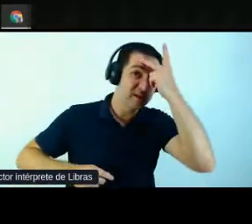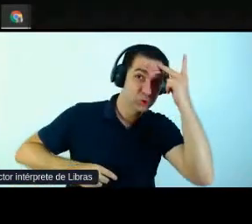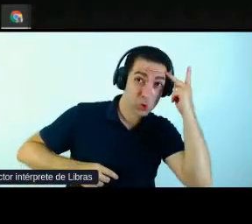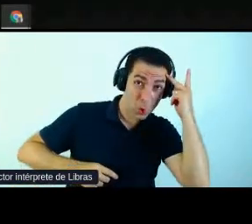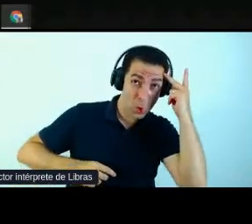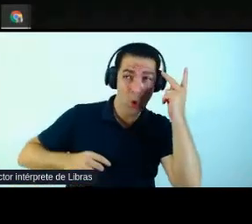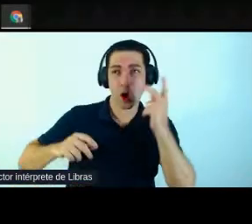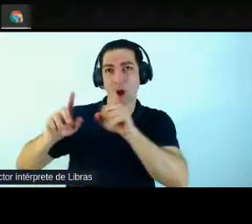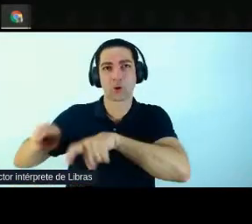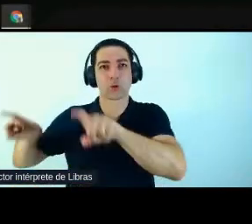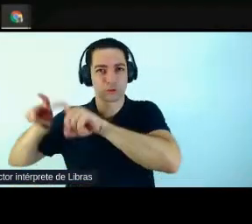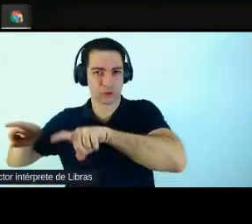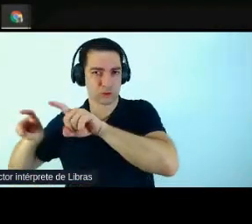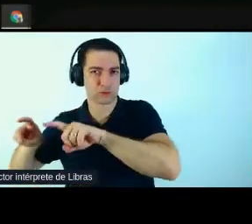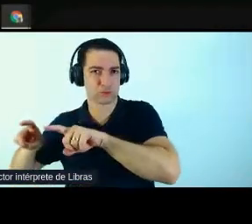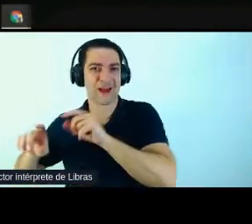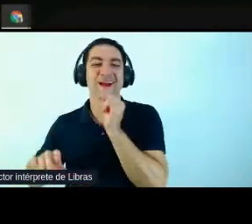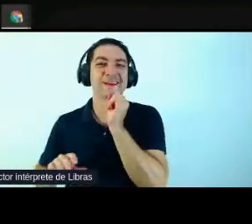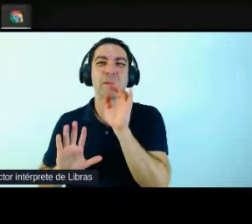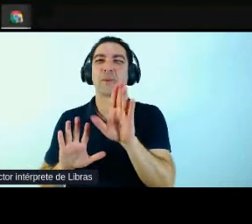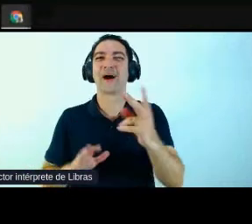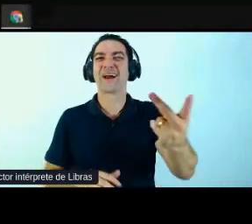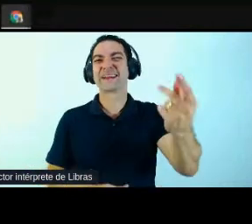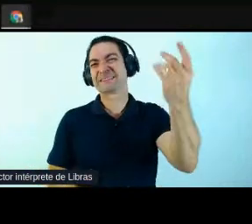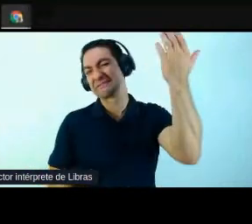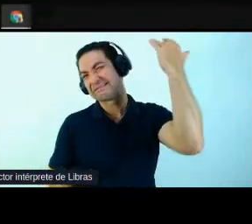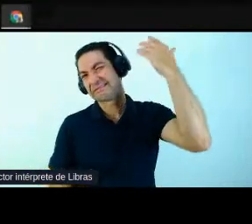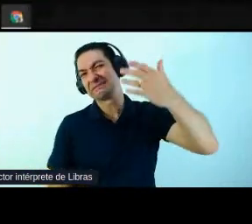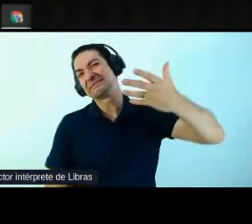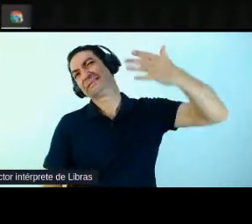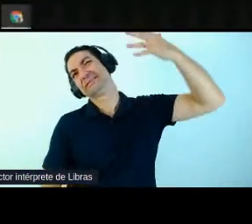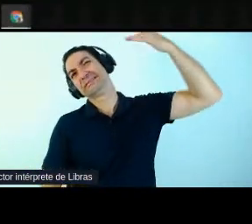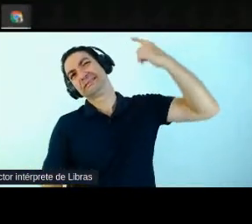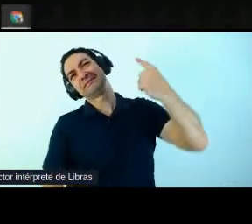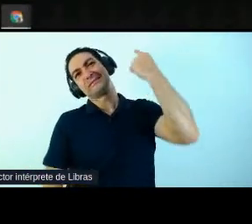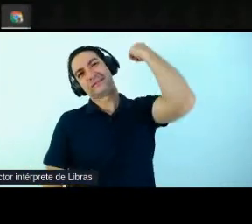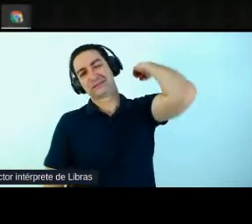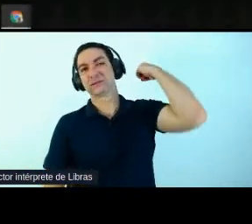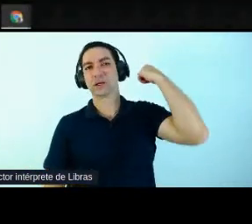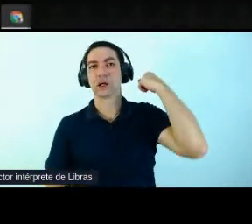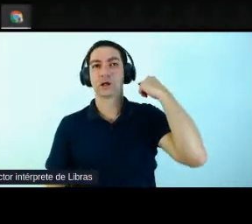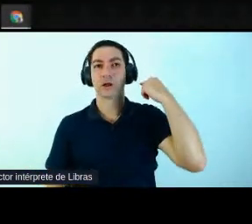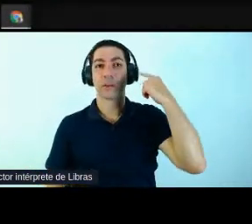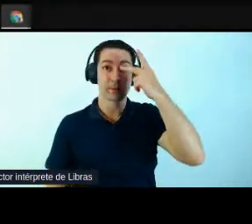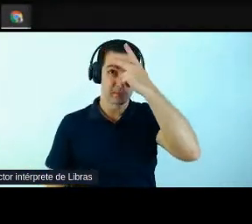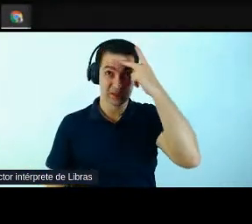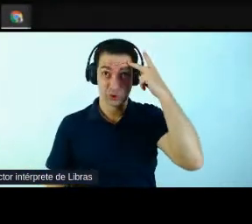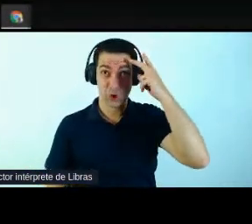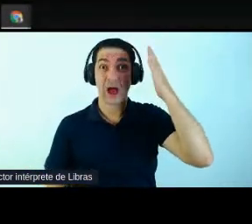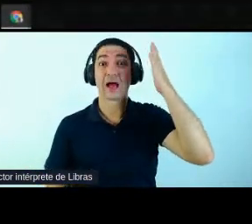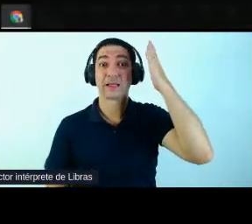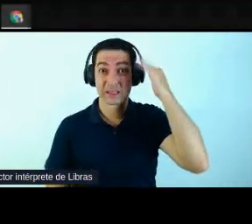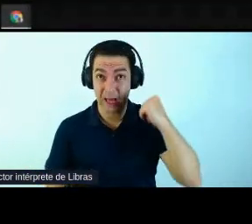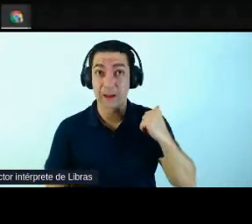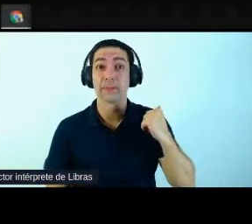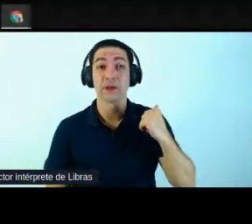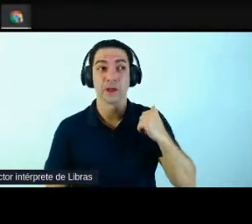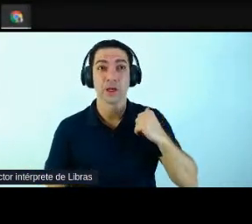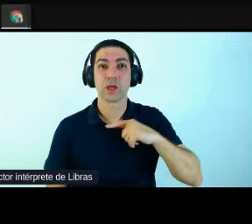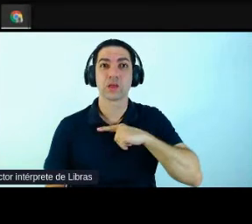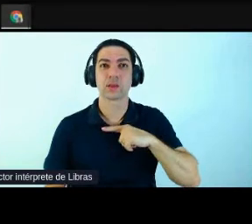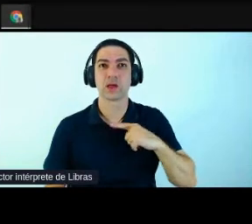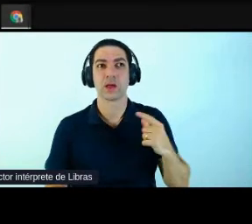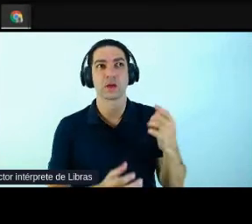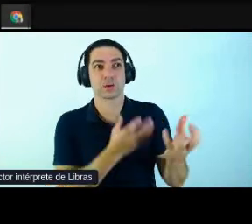sobrevivia, né? Quem sabia se havia um traidor na corte, né, podia se manter na coroa. E hoje em